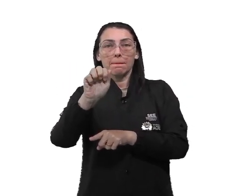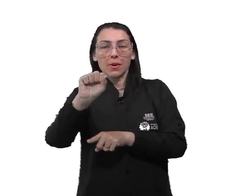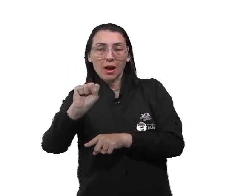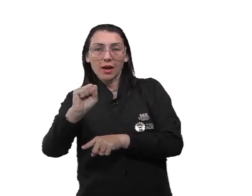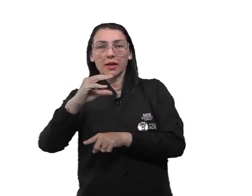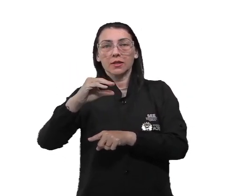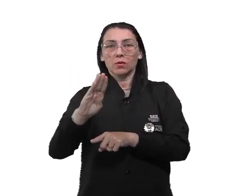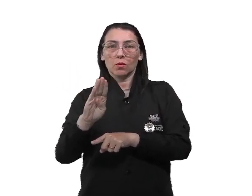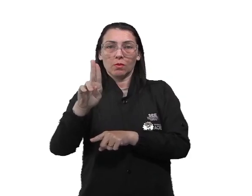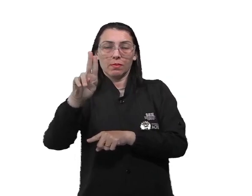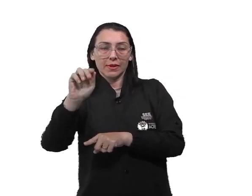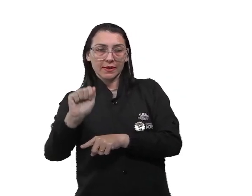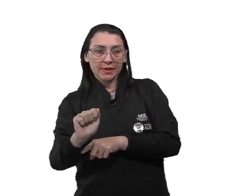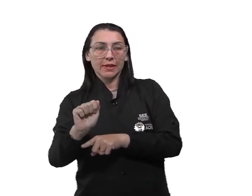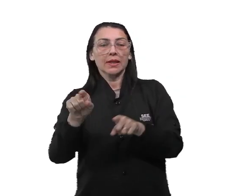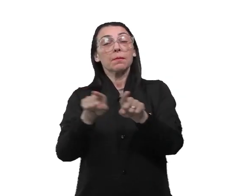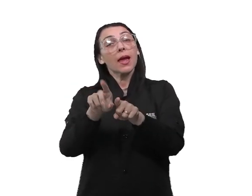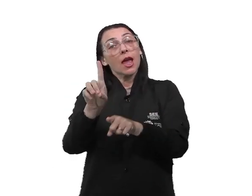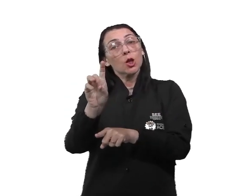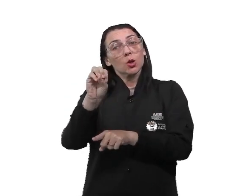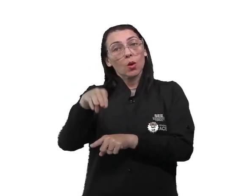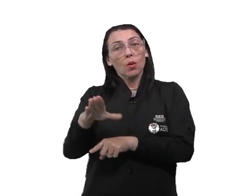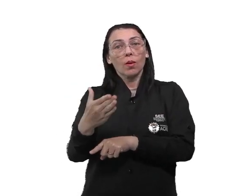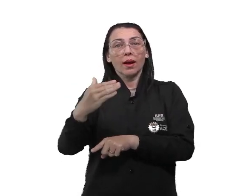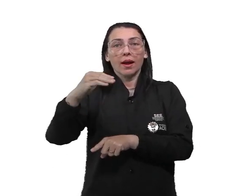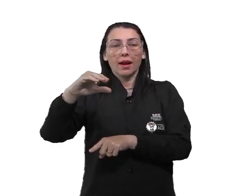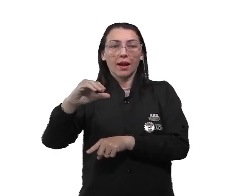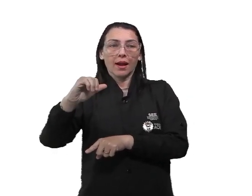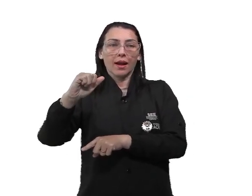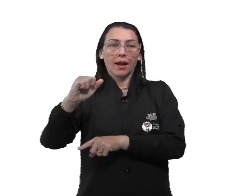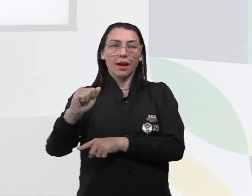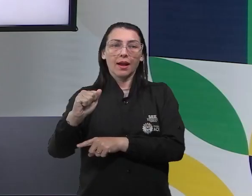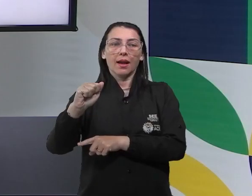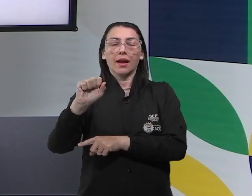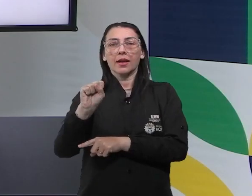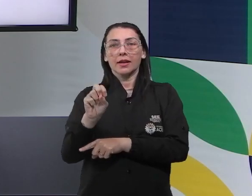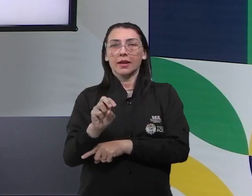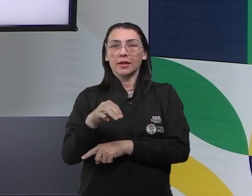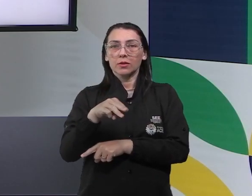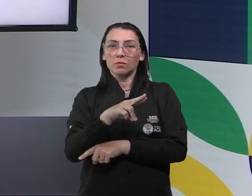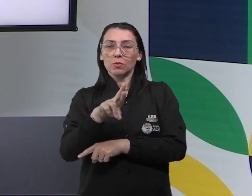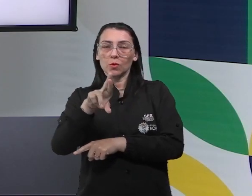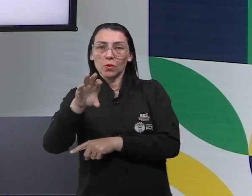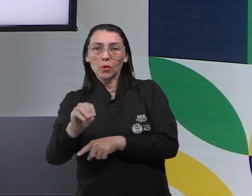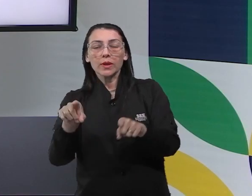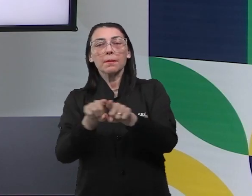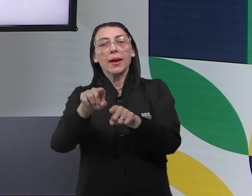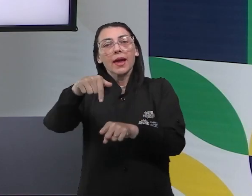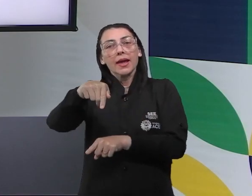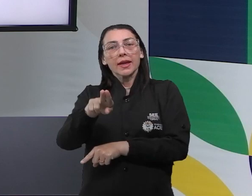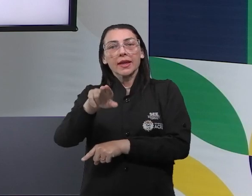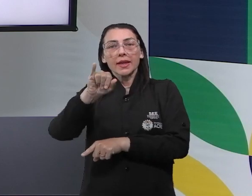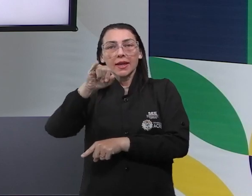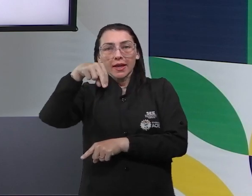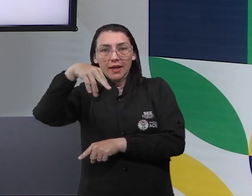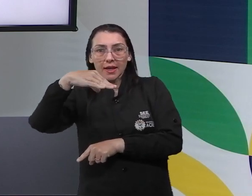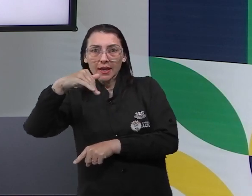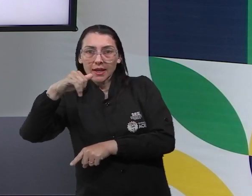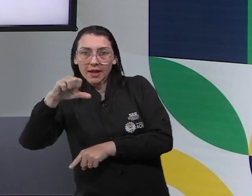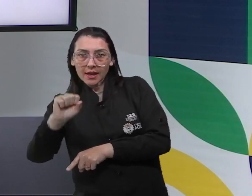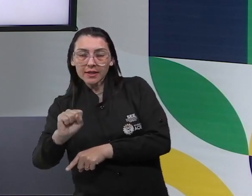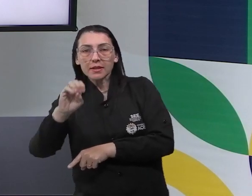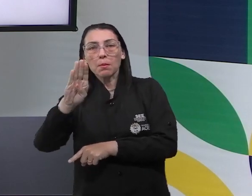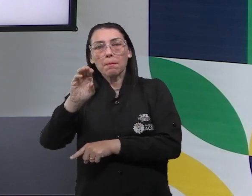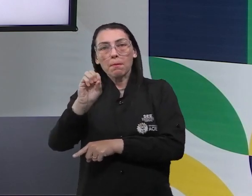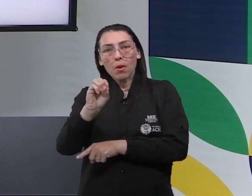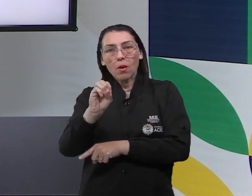da trilogia o clássico Dom Casmurro e Quincas Borba. Então, observa, se você fizer a leitura, inclusive